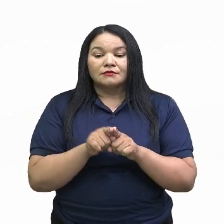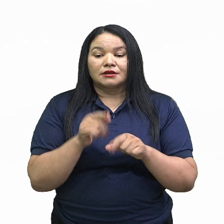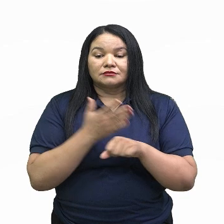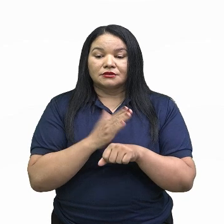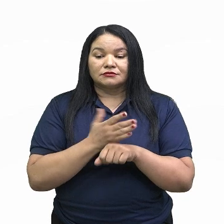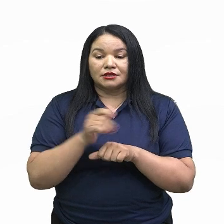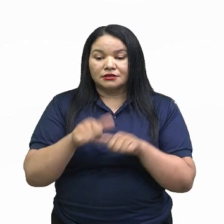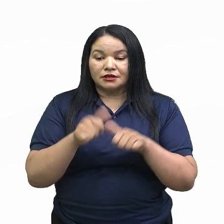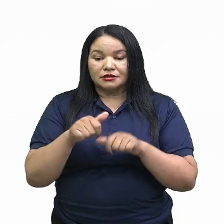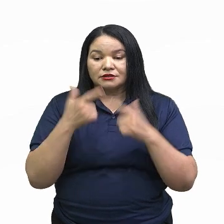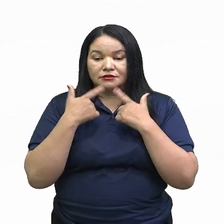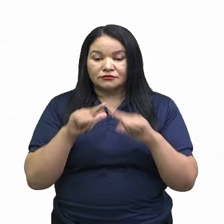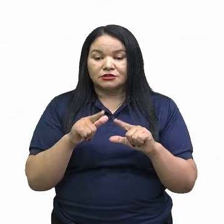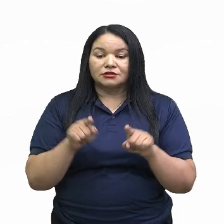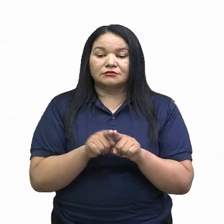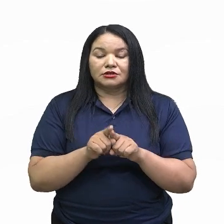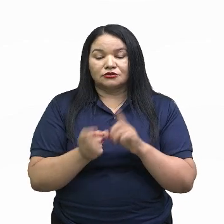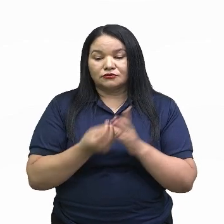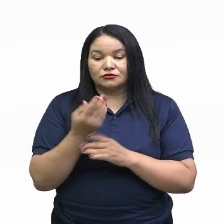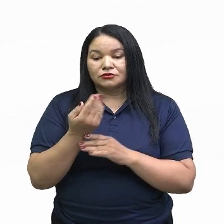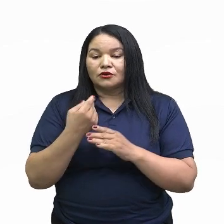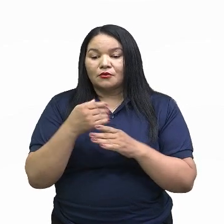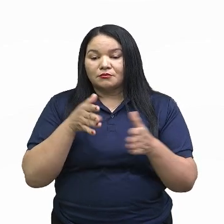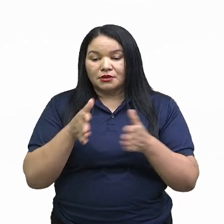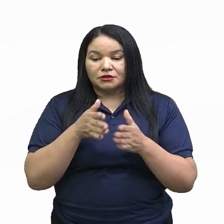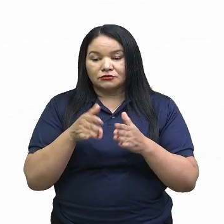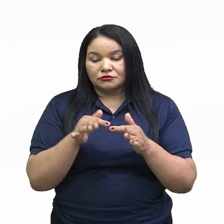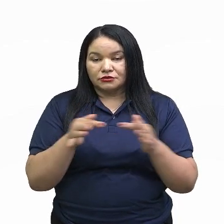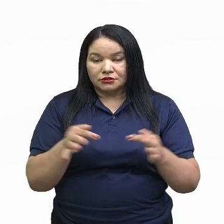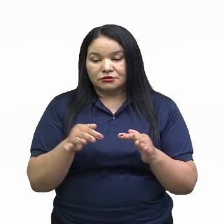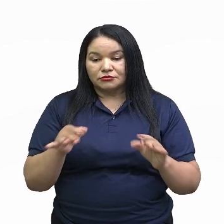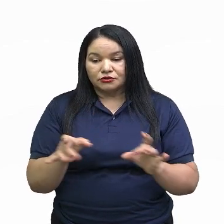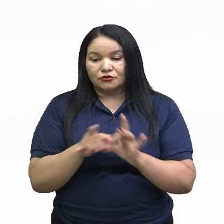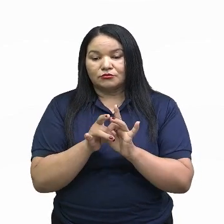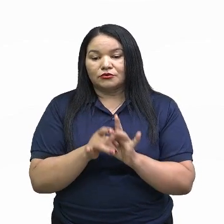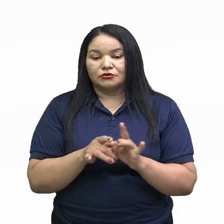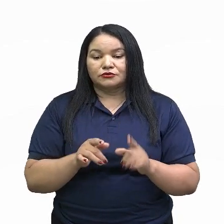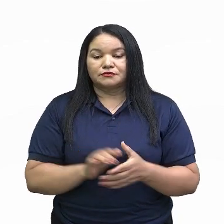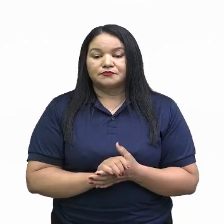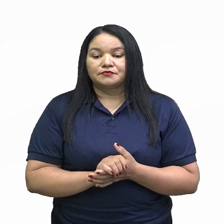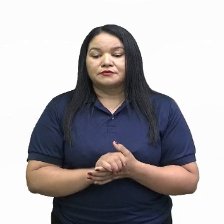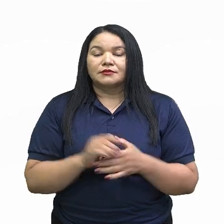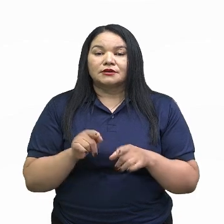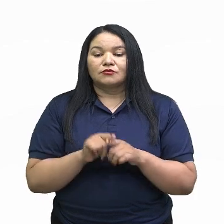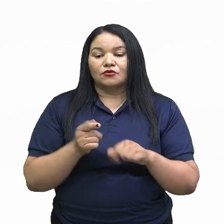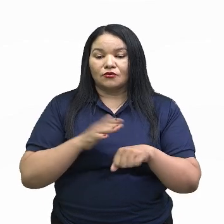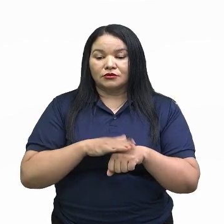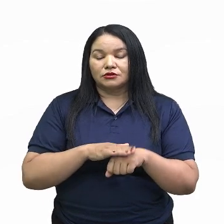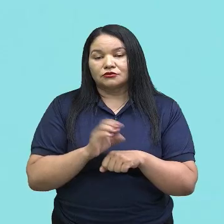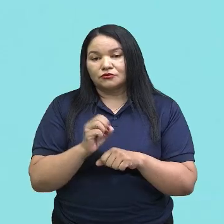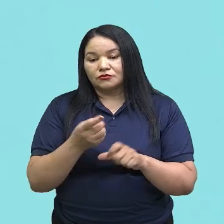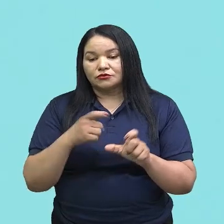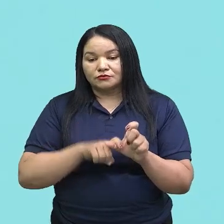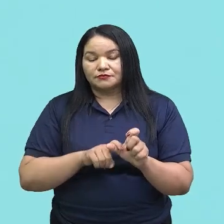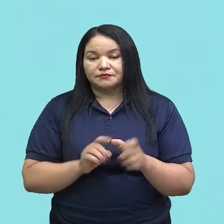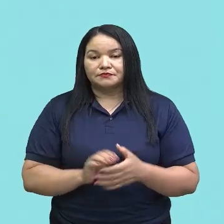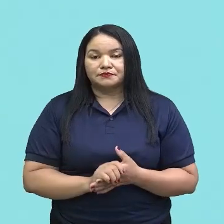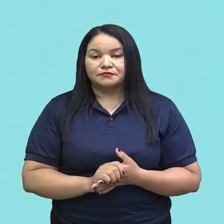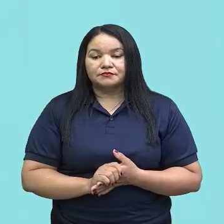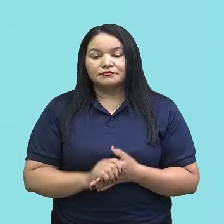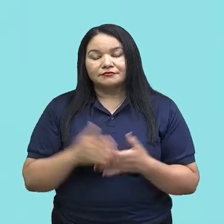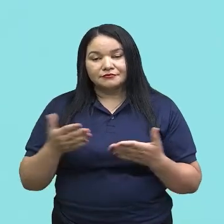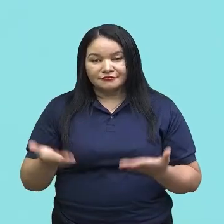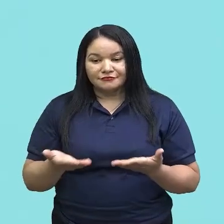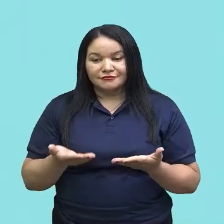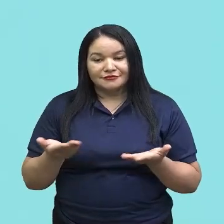de análise linguística na construção dos períodos simples e compostos, por coordenação e subordinação.